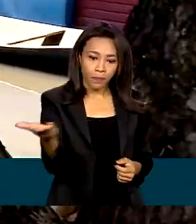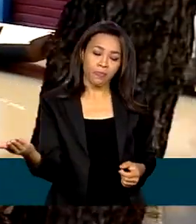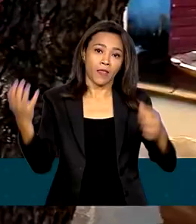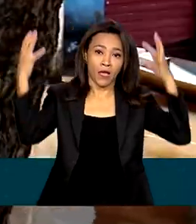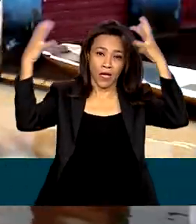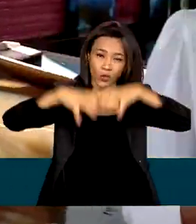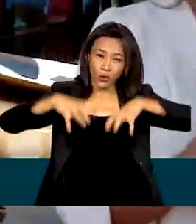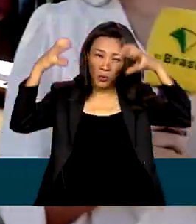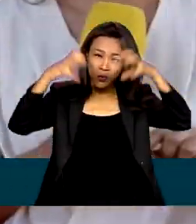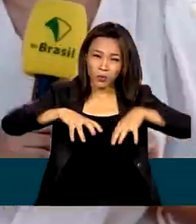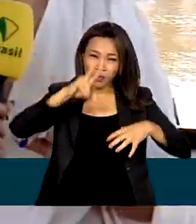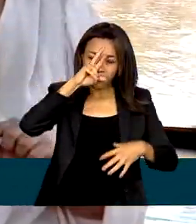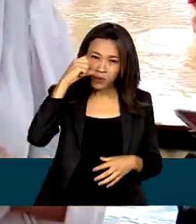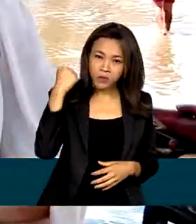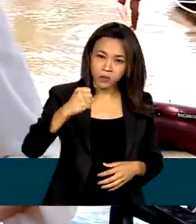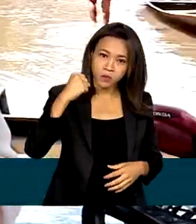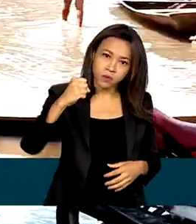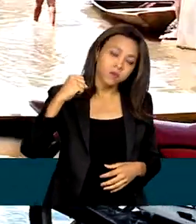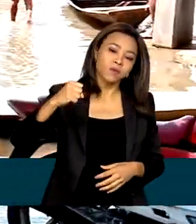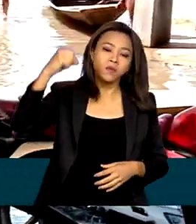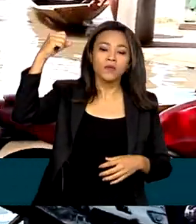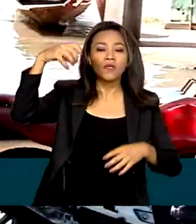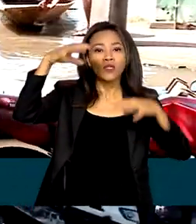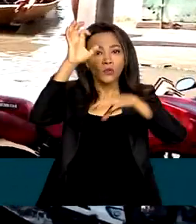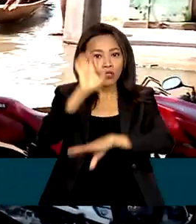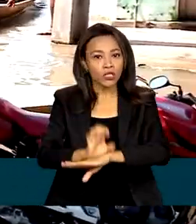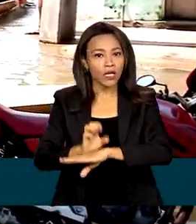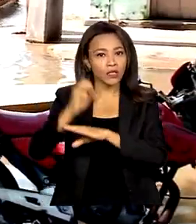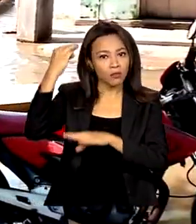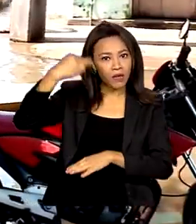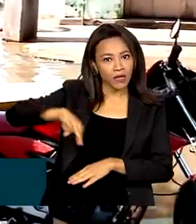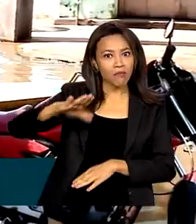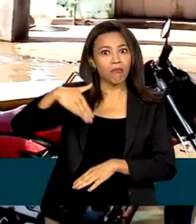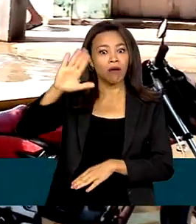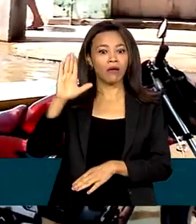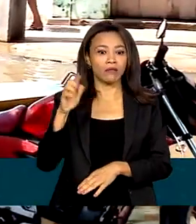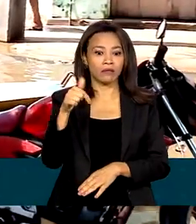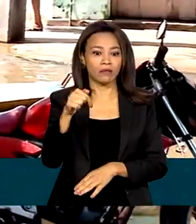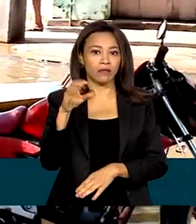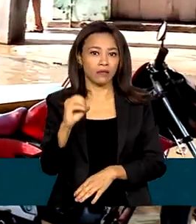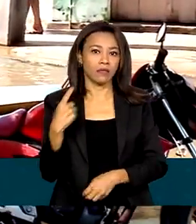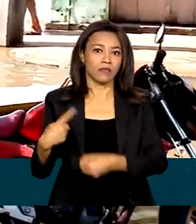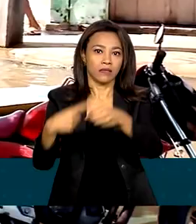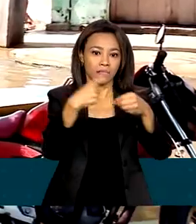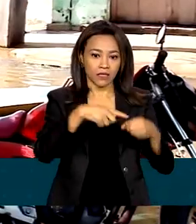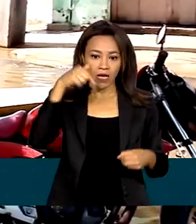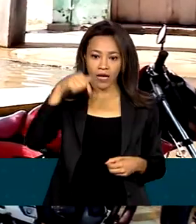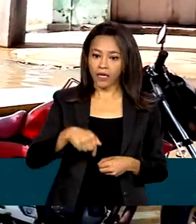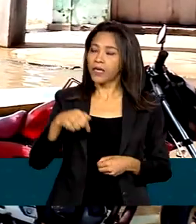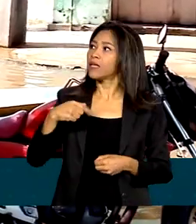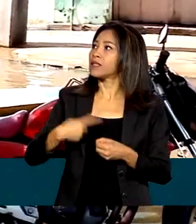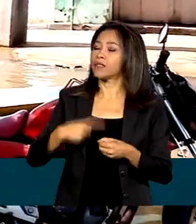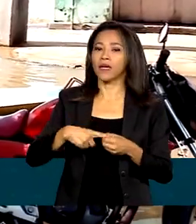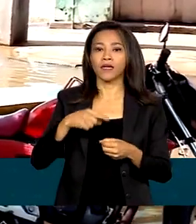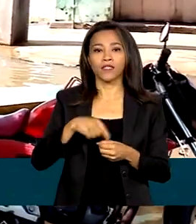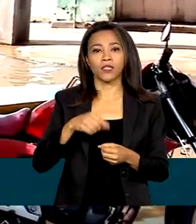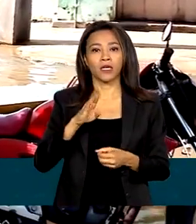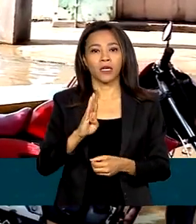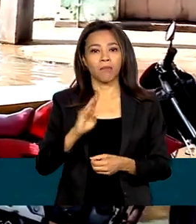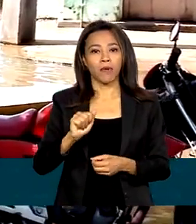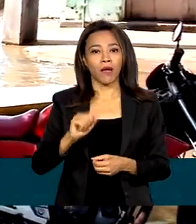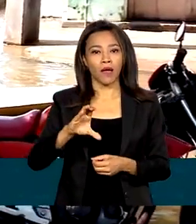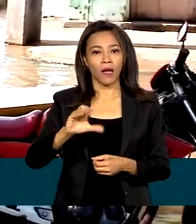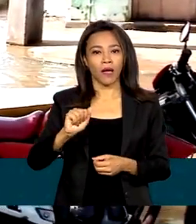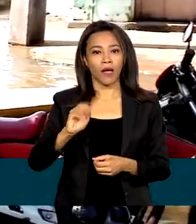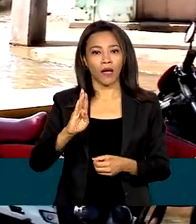Maranhão deixaram mais de 60 cidades em situação de emergência. Aqui em Bacabal, o nível do rio Mearim, de acordo